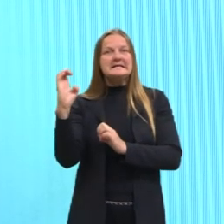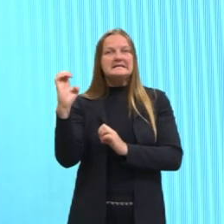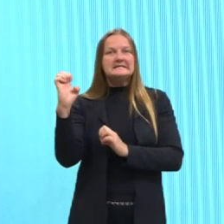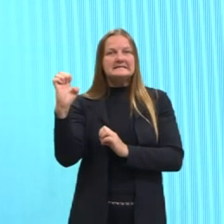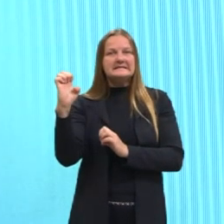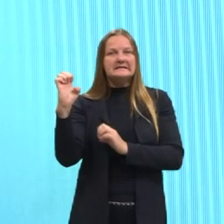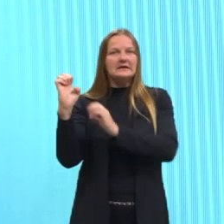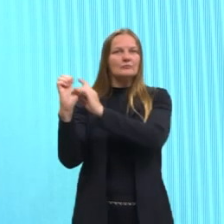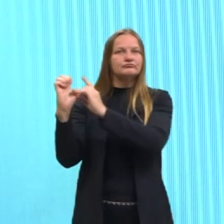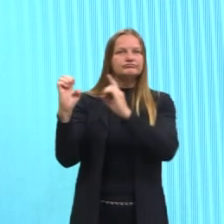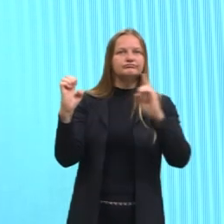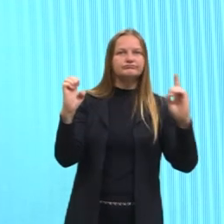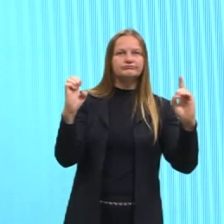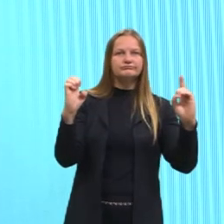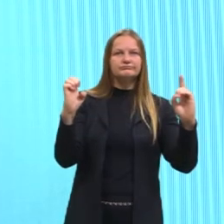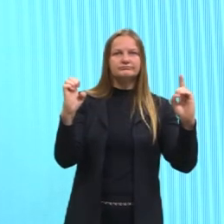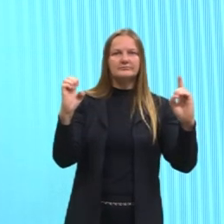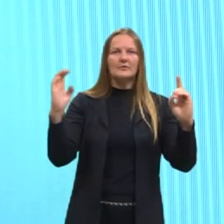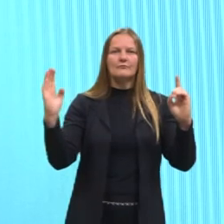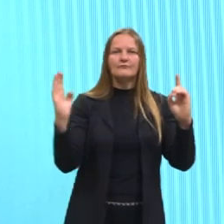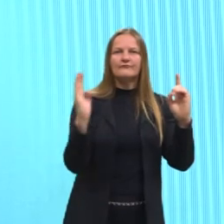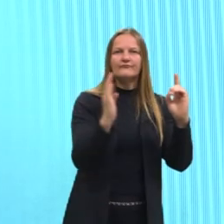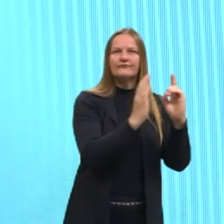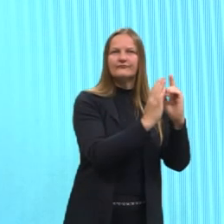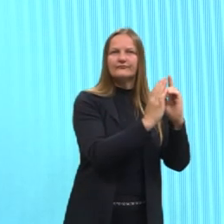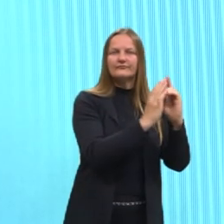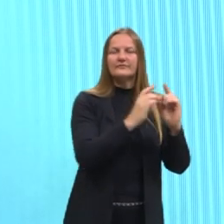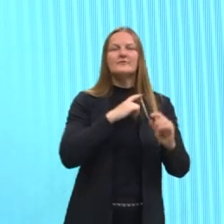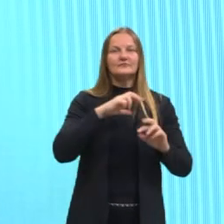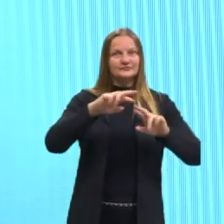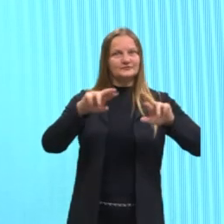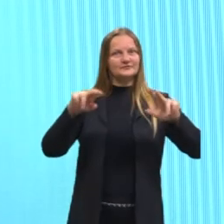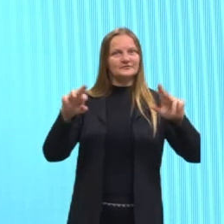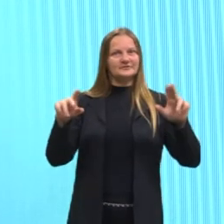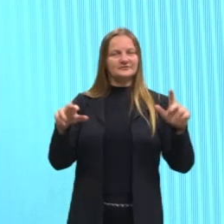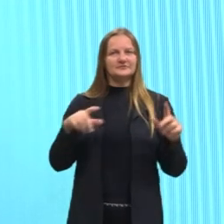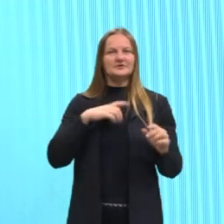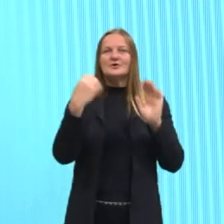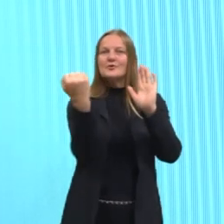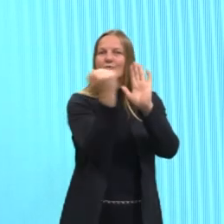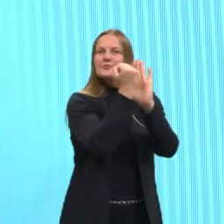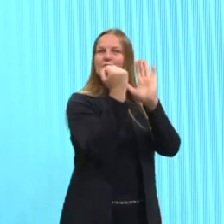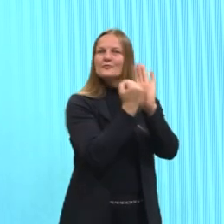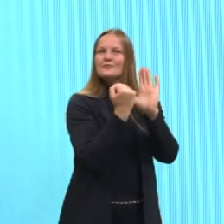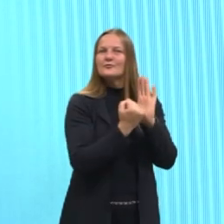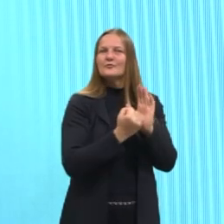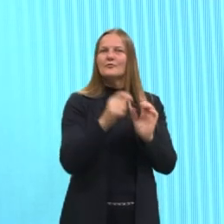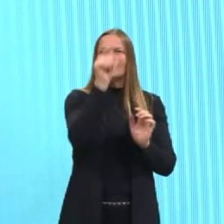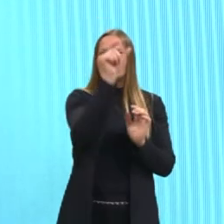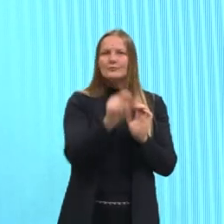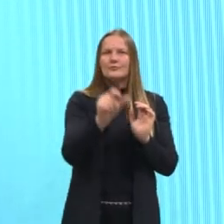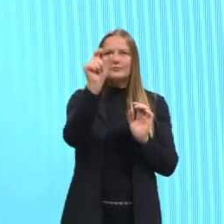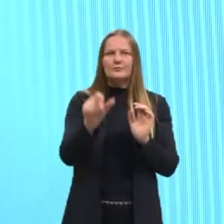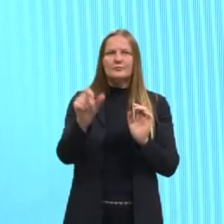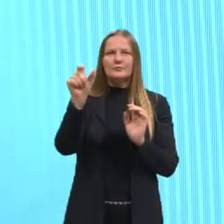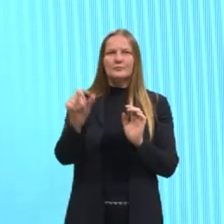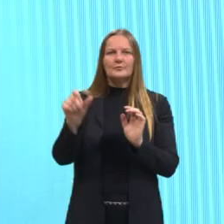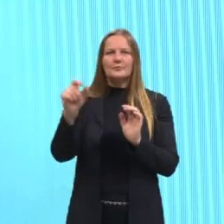né e e ela tem apresenta sempre uma simbologia ação